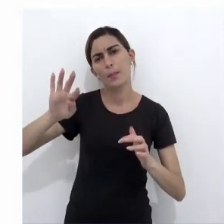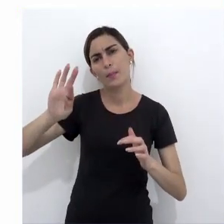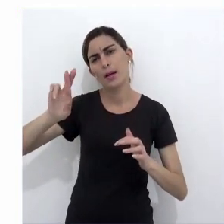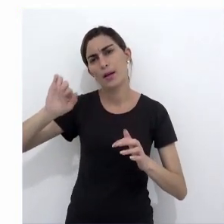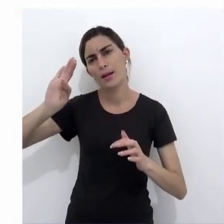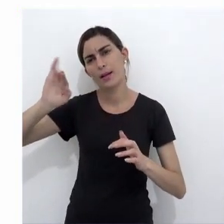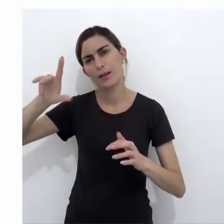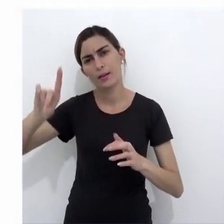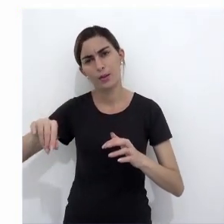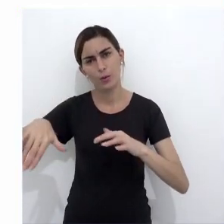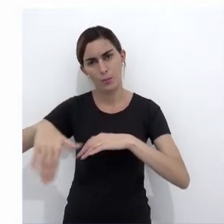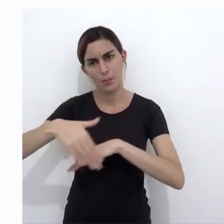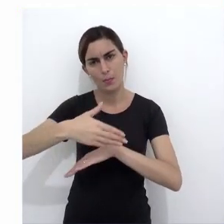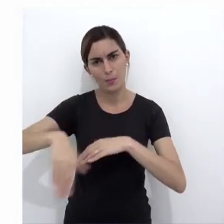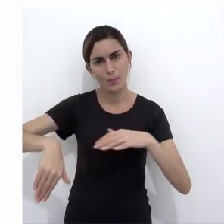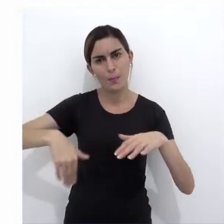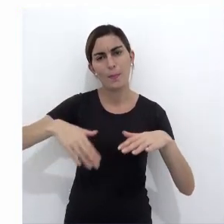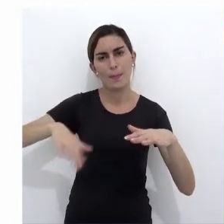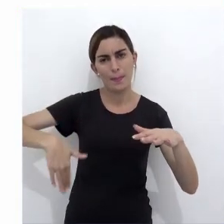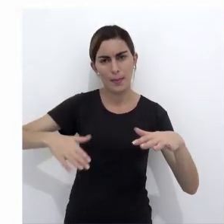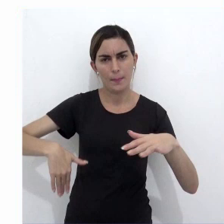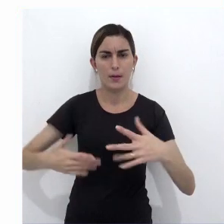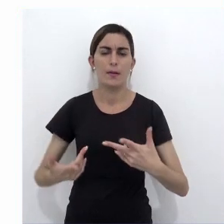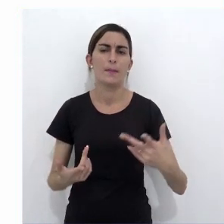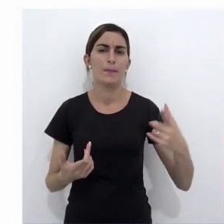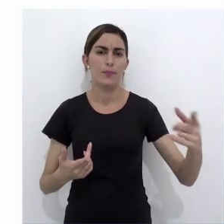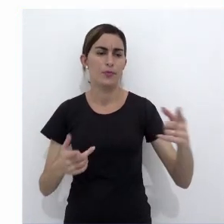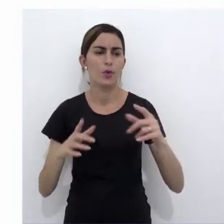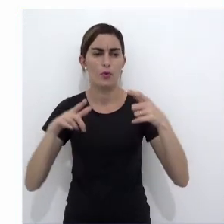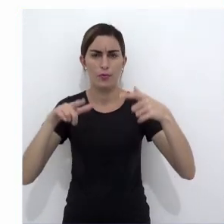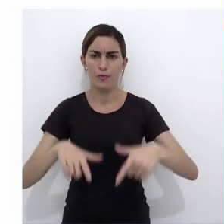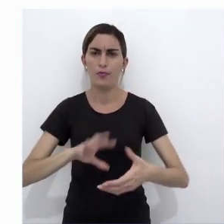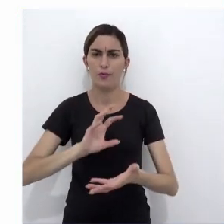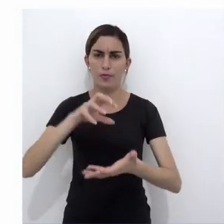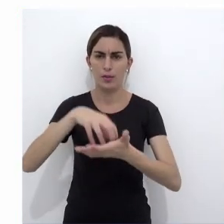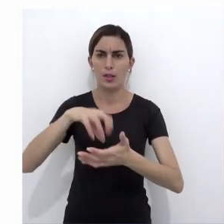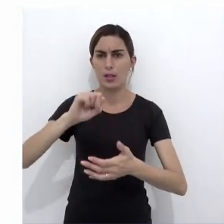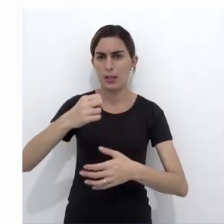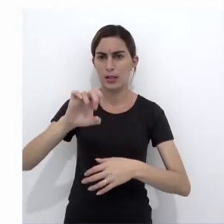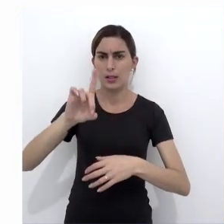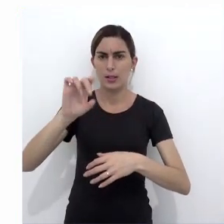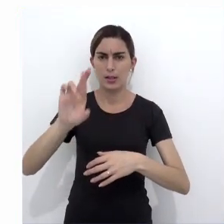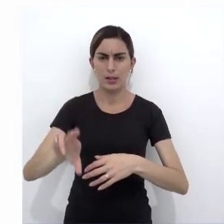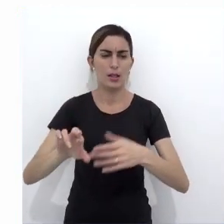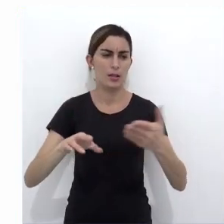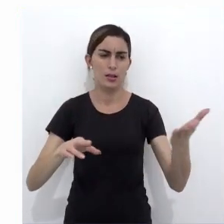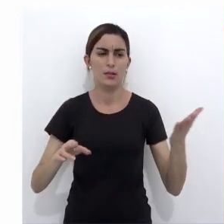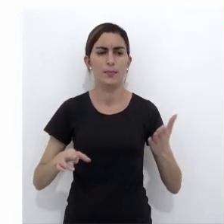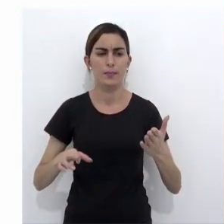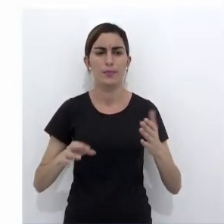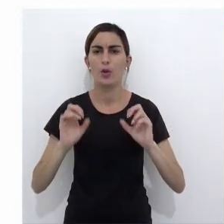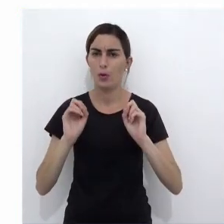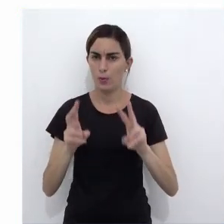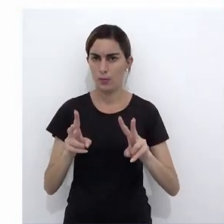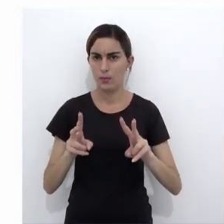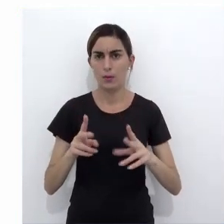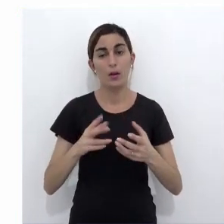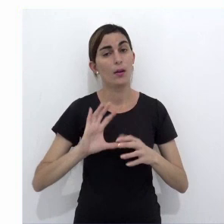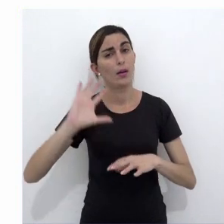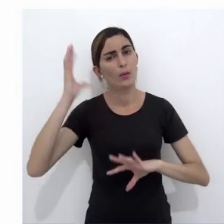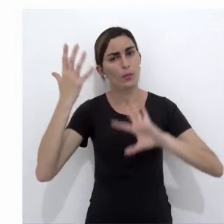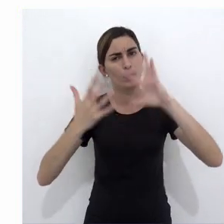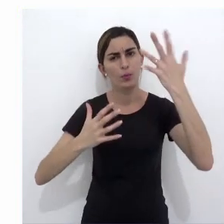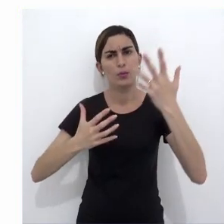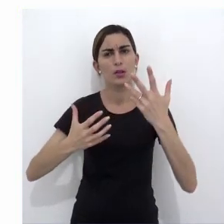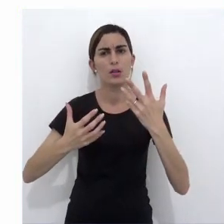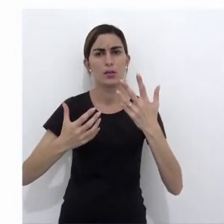pela questão da rua, onde ele ficava estabelecido, onde ficava estabelecido a sede do Diário Novo, ok? Ocorreu aí